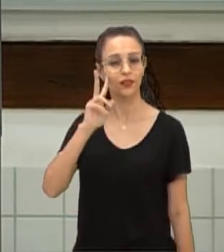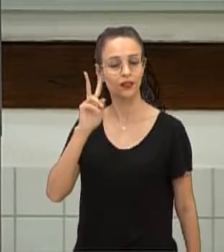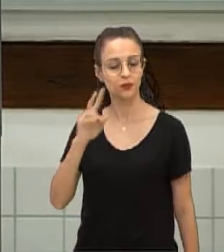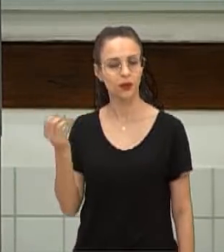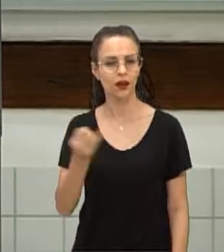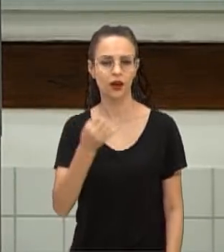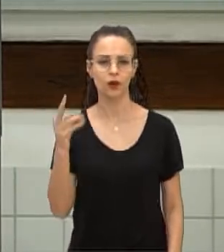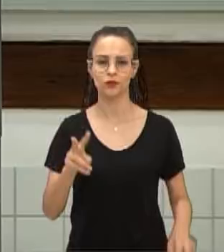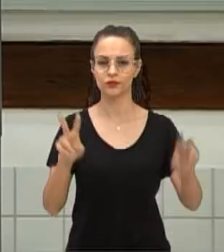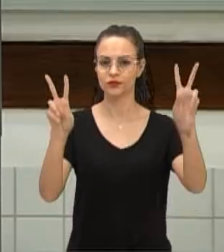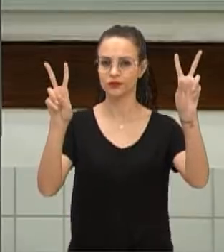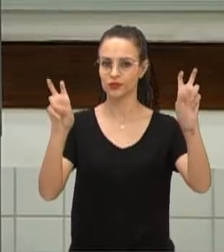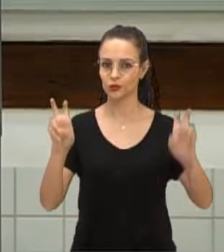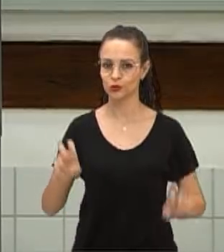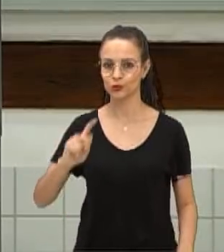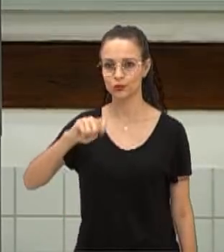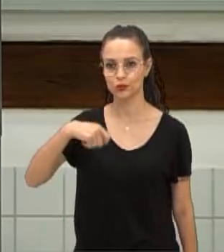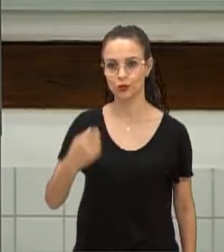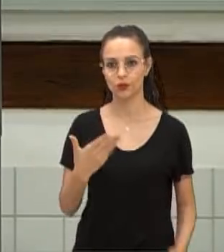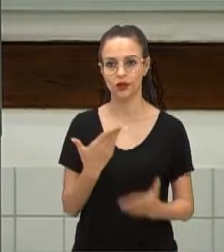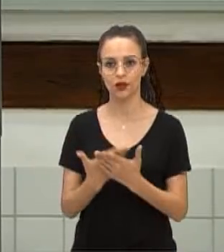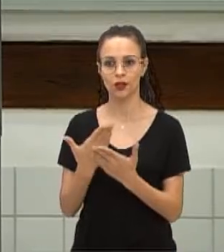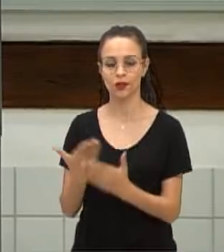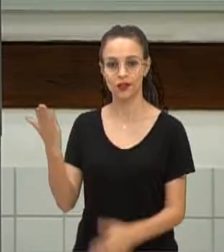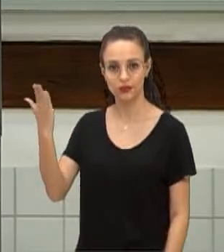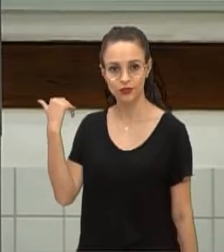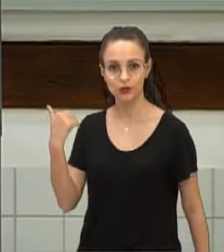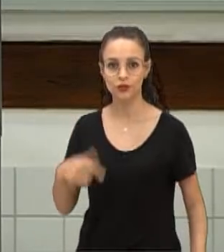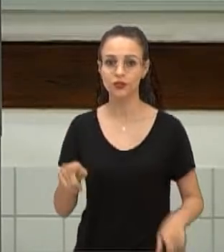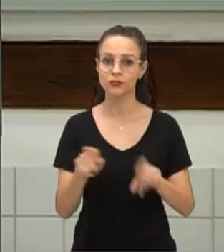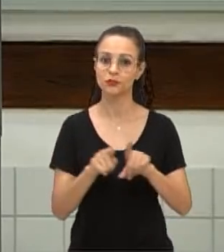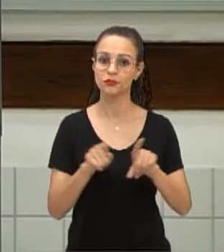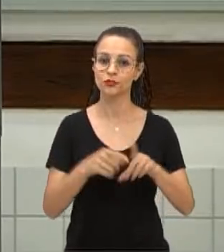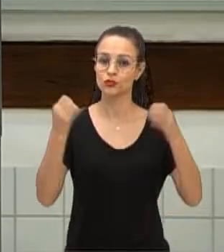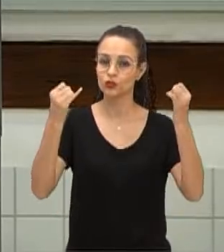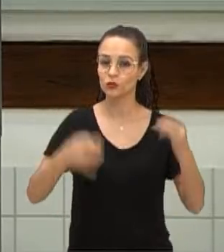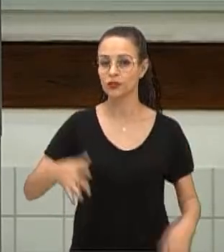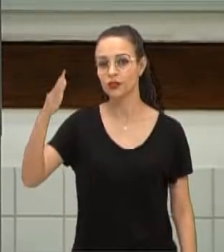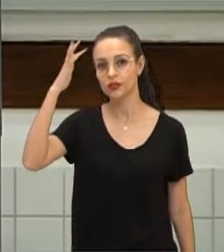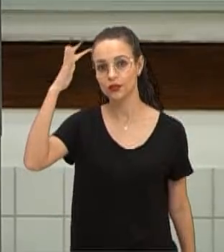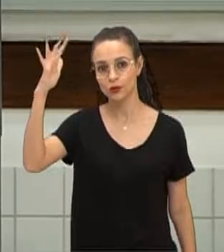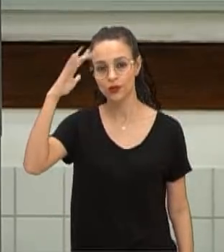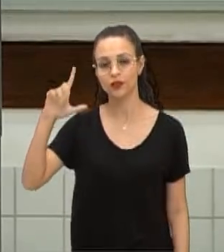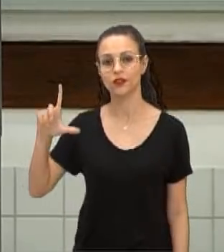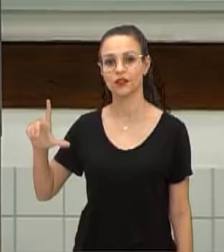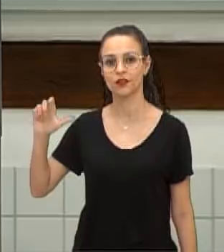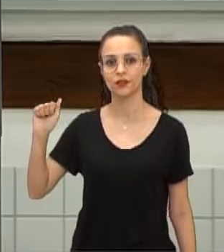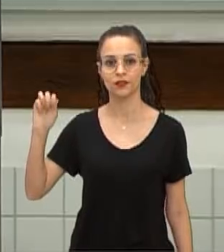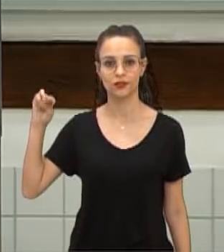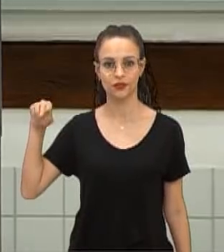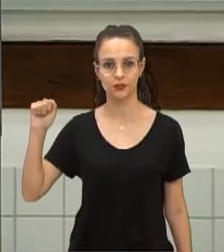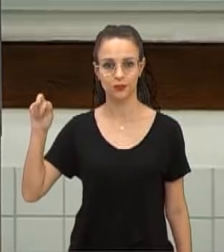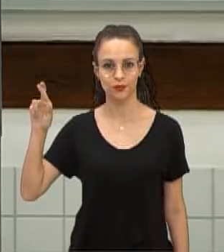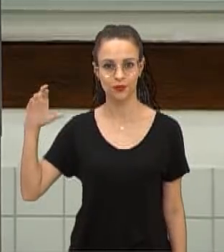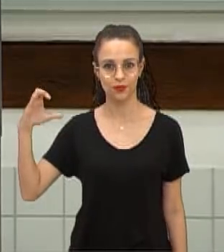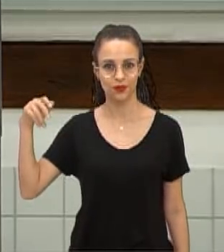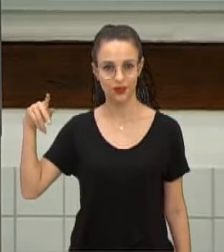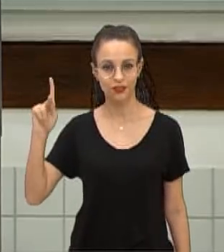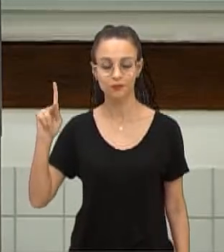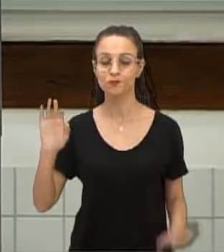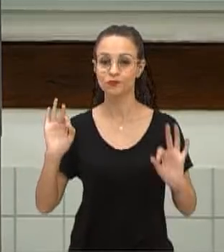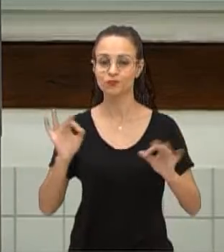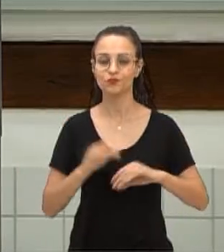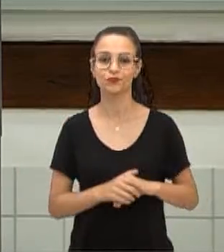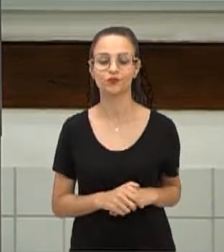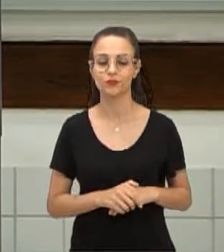algumas questões da aula anterior, quando nós falamos sobre a teoria de Lamarck, Jean-Baptiste Lamarck, o Lamarckismo,